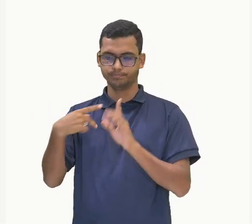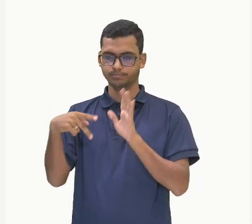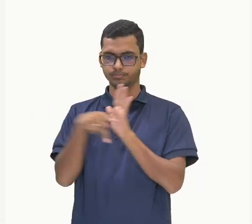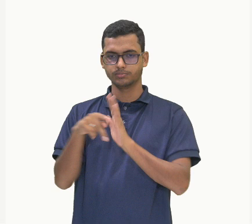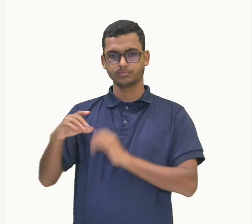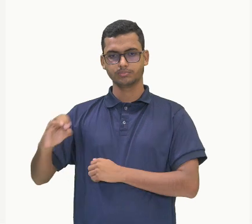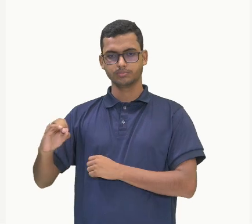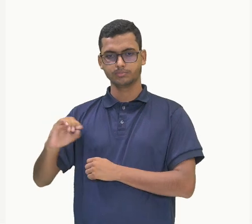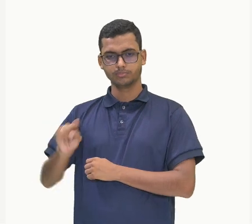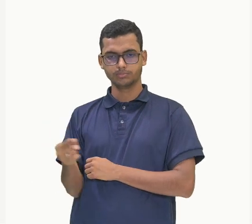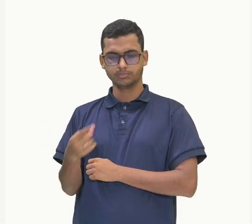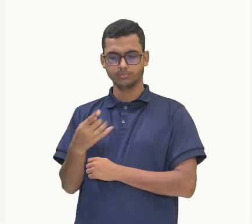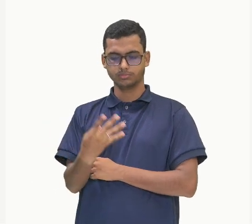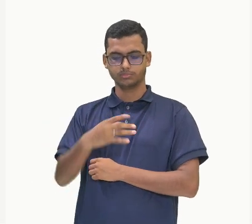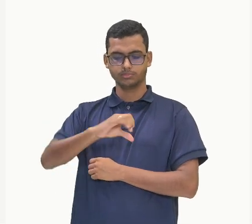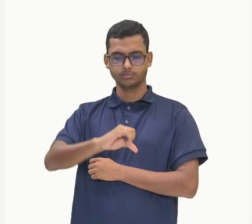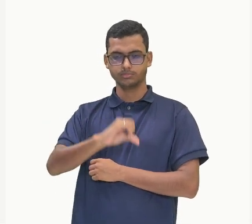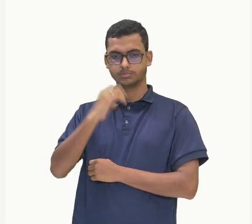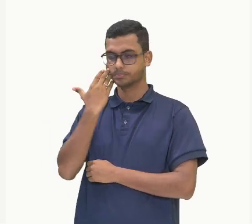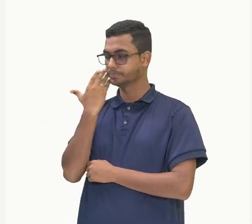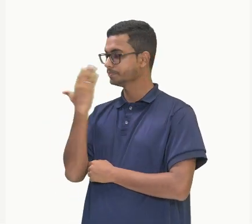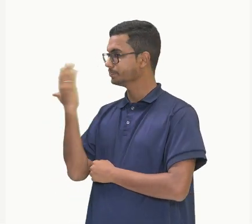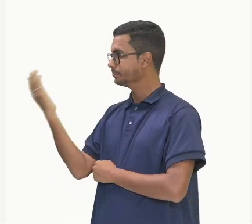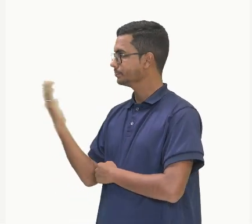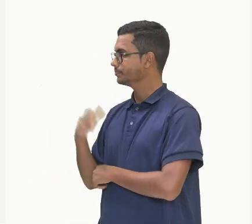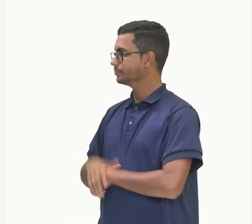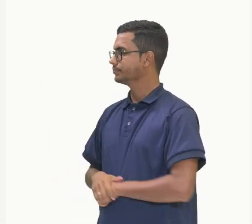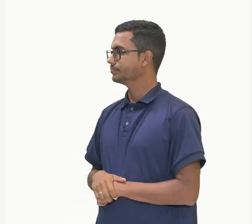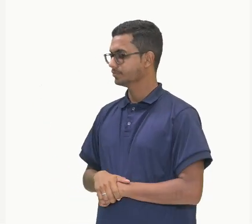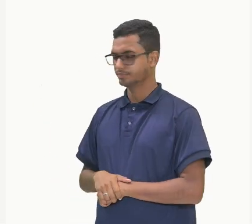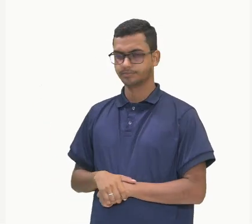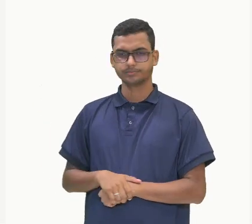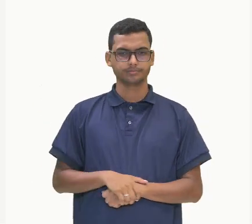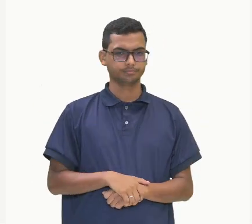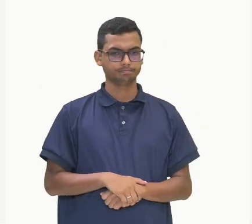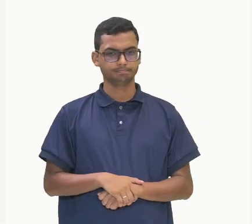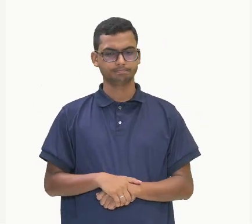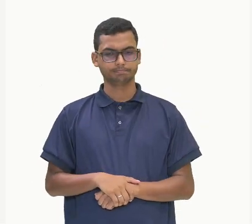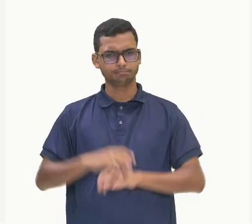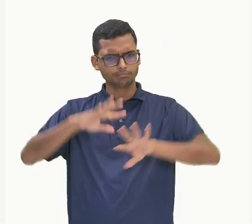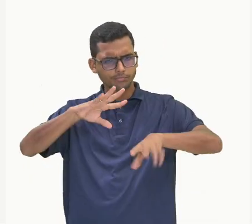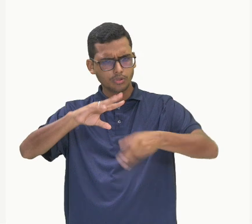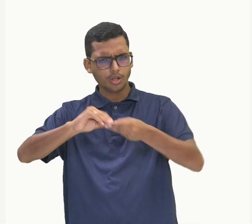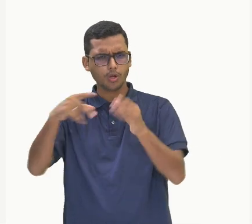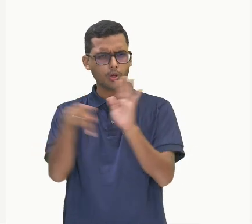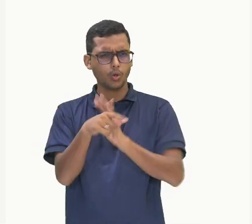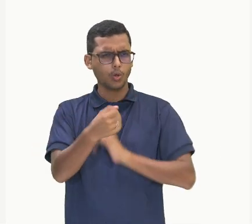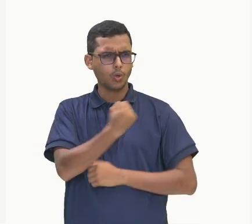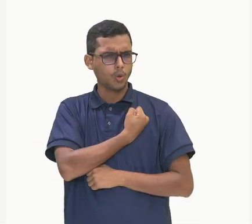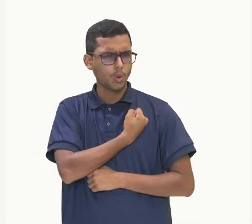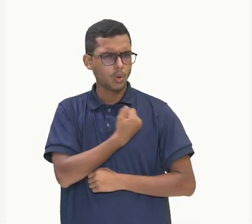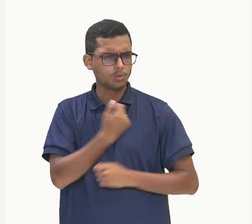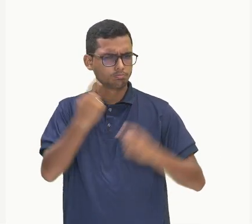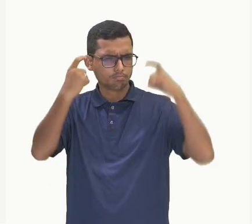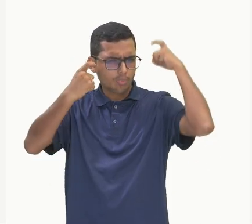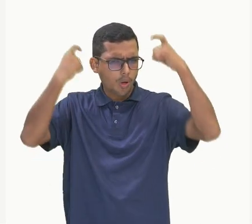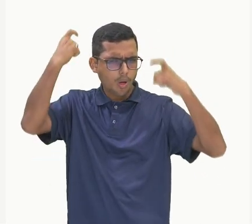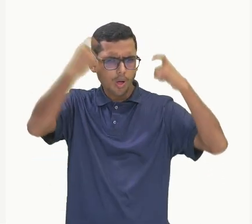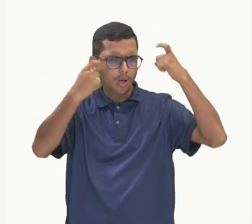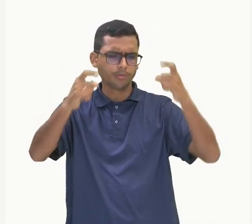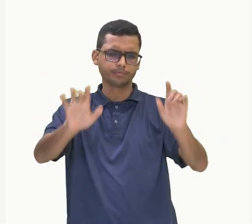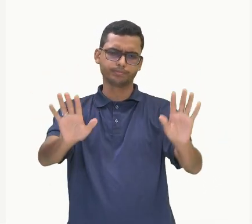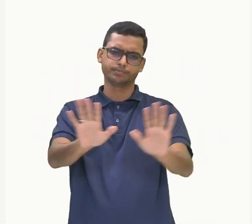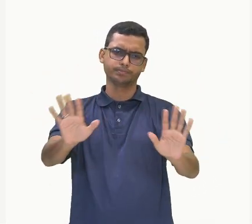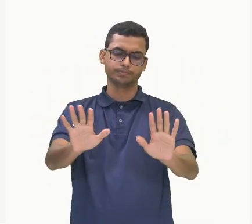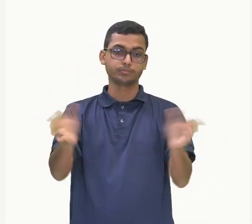preocupar em acrescentar 0 se for necessário. Então, o que é que nós vamos fazer? Agora, vamos